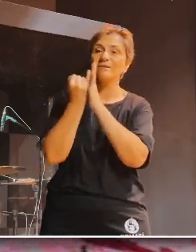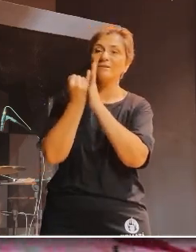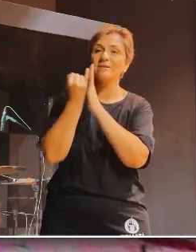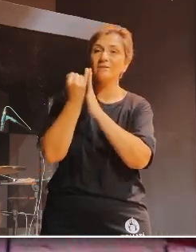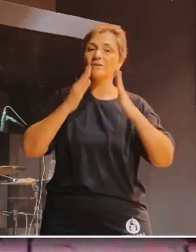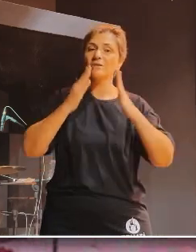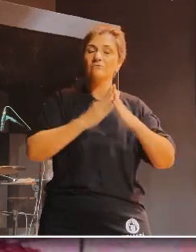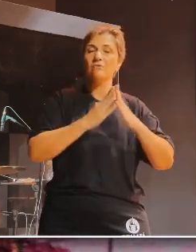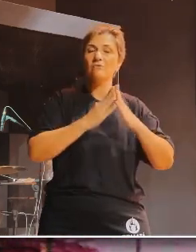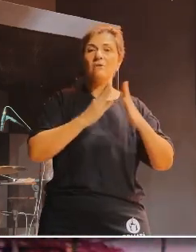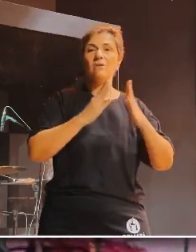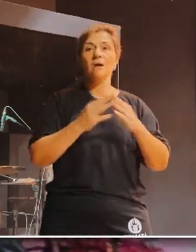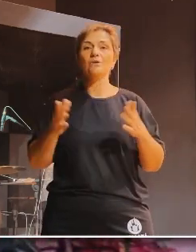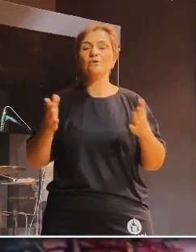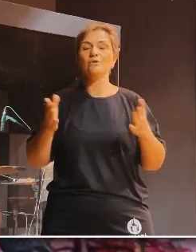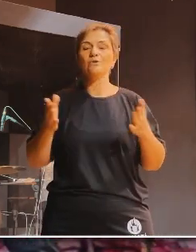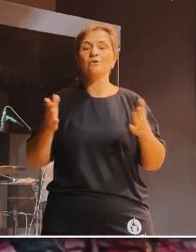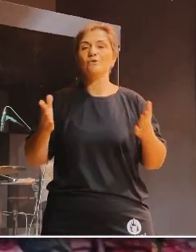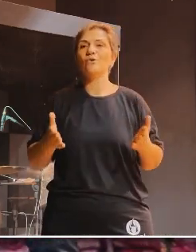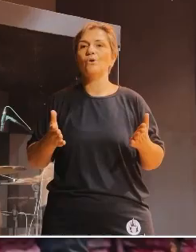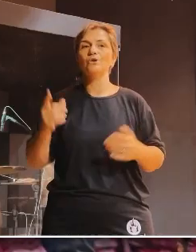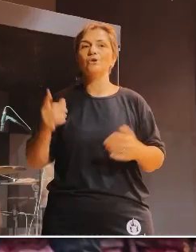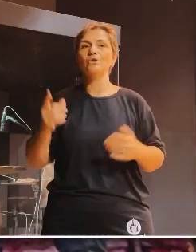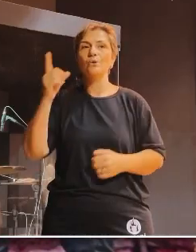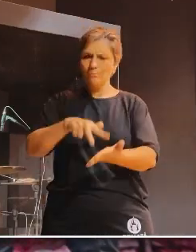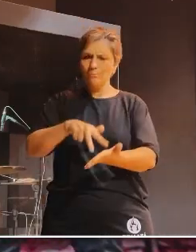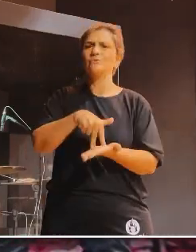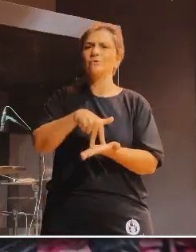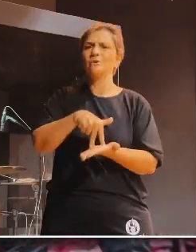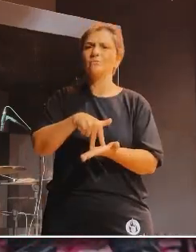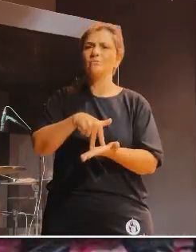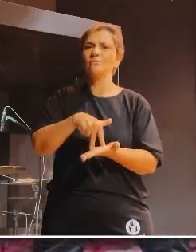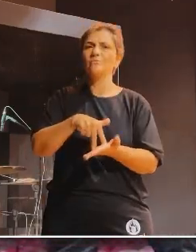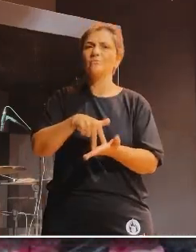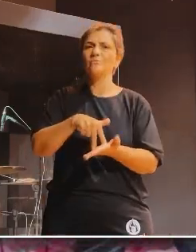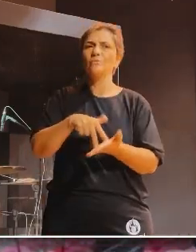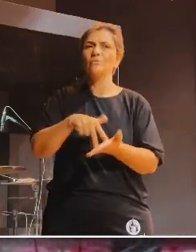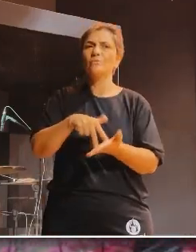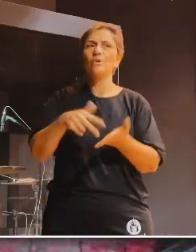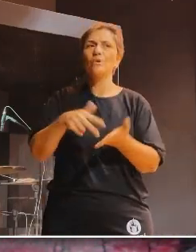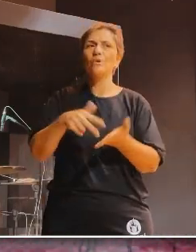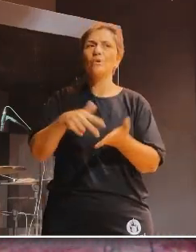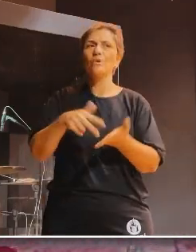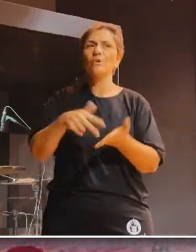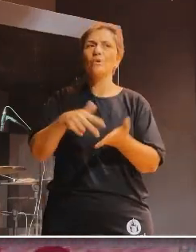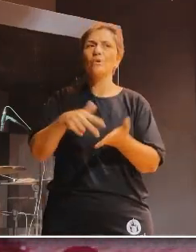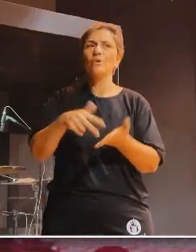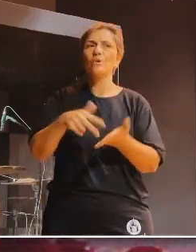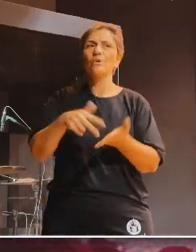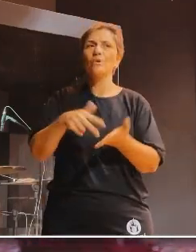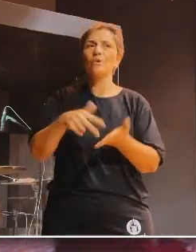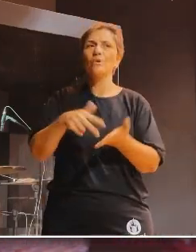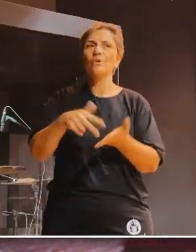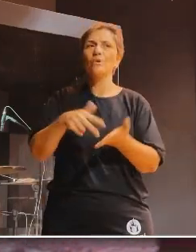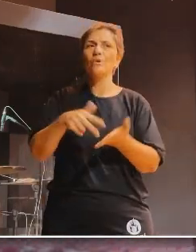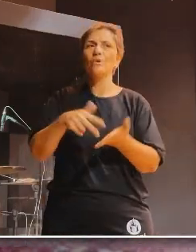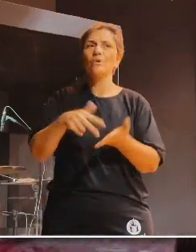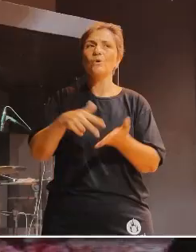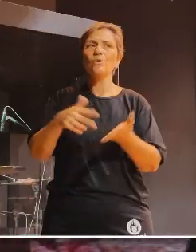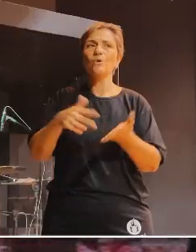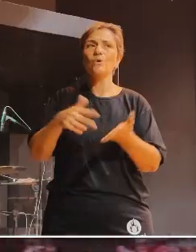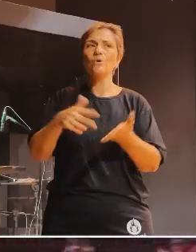de posicionamento. Hoje é um dia de posicionamento.